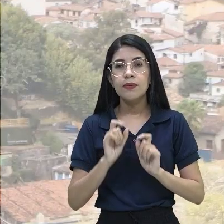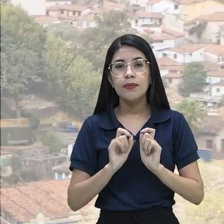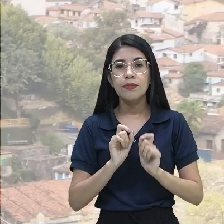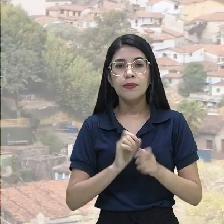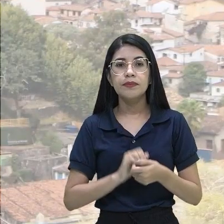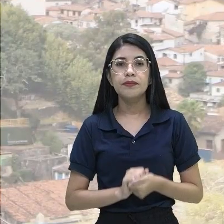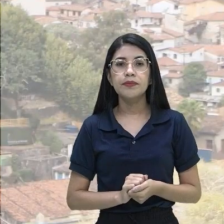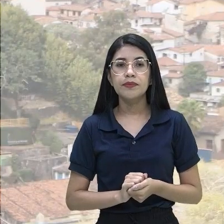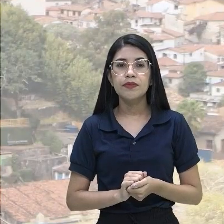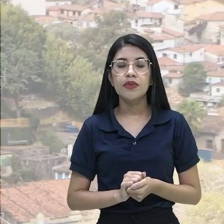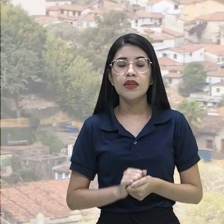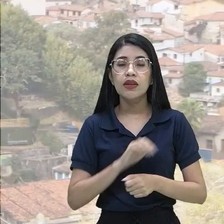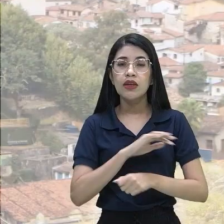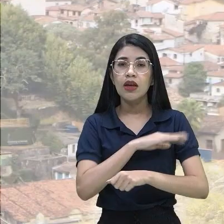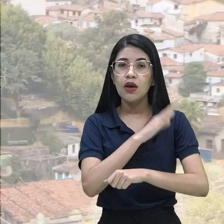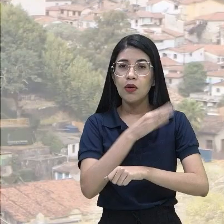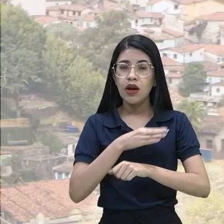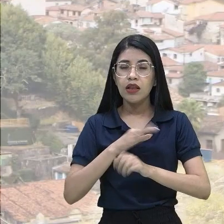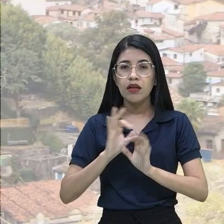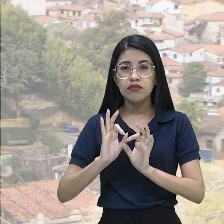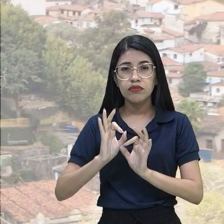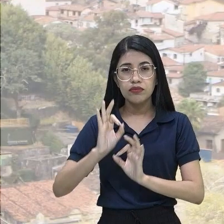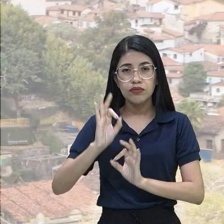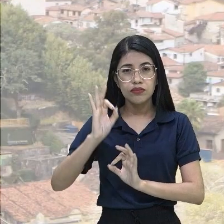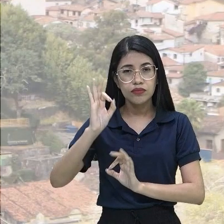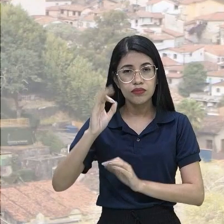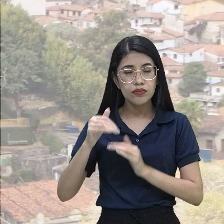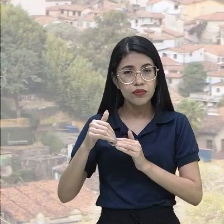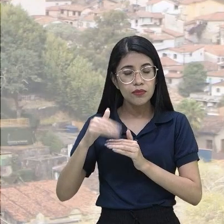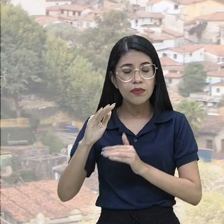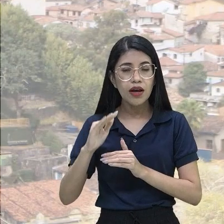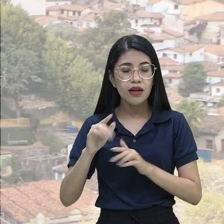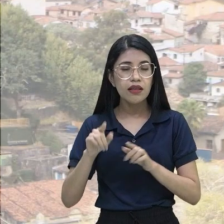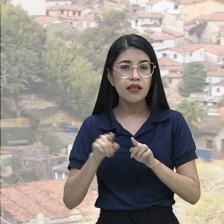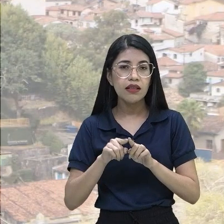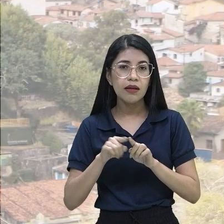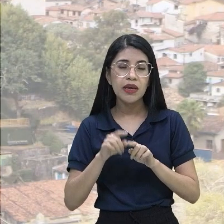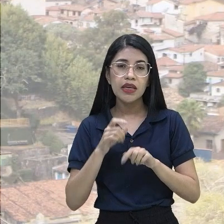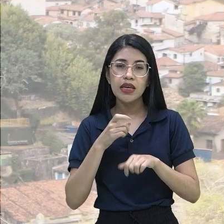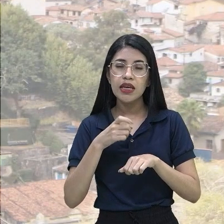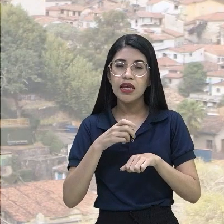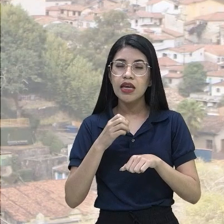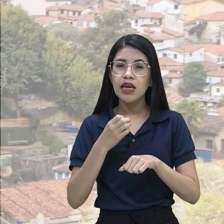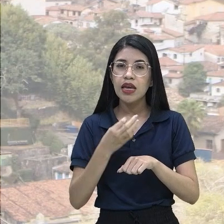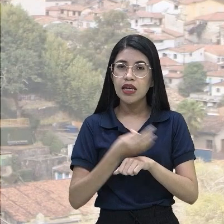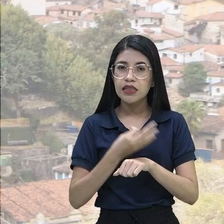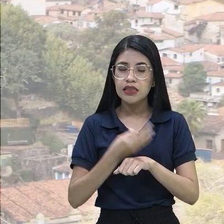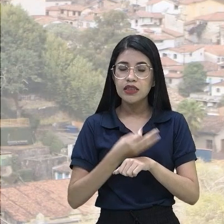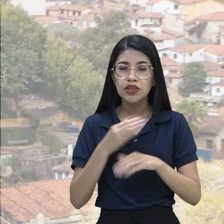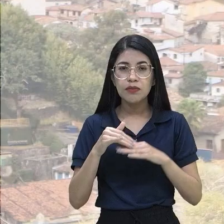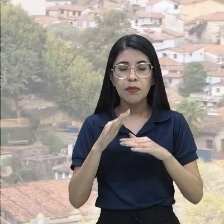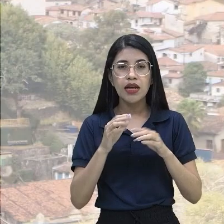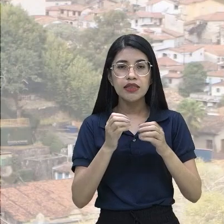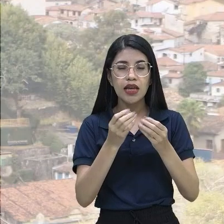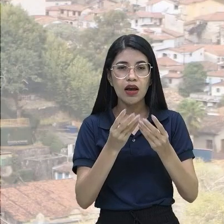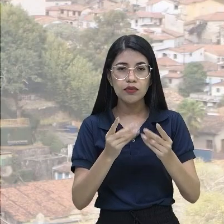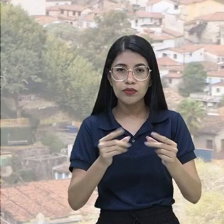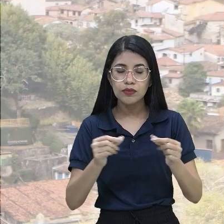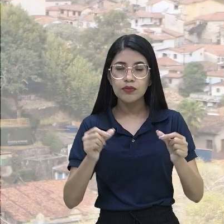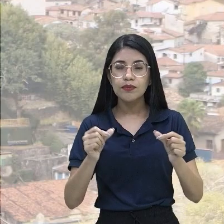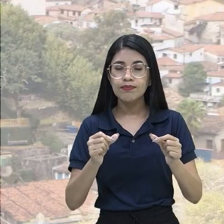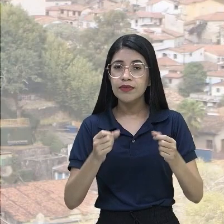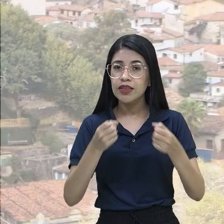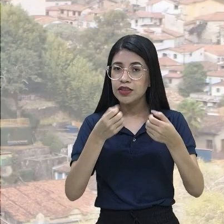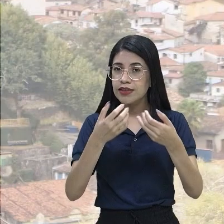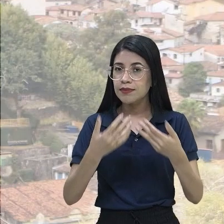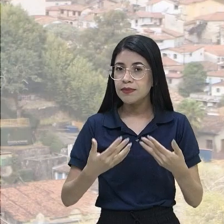os relevos mais altos e mais resistentes à erosão. Nós estamos falando